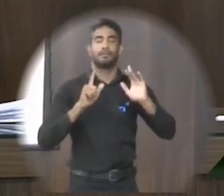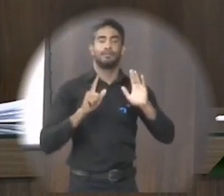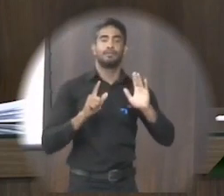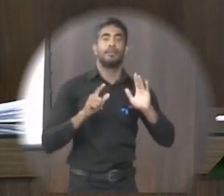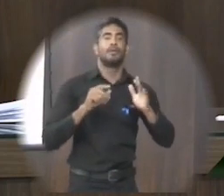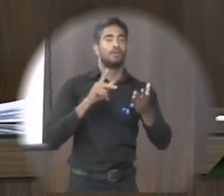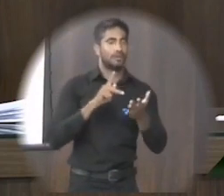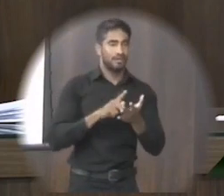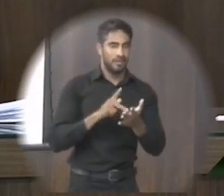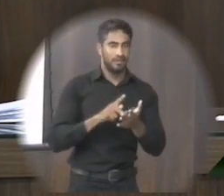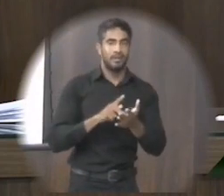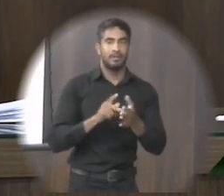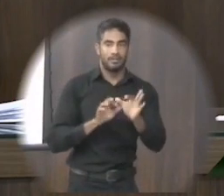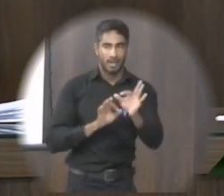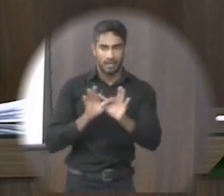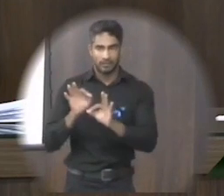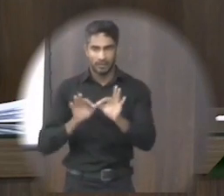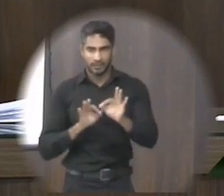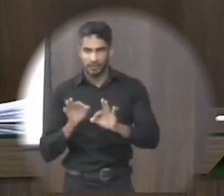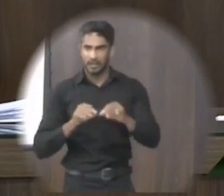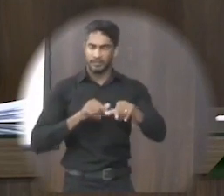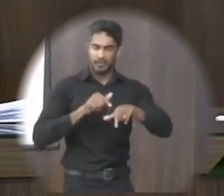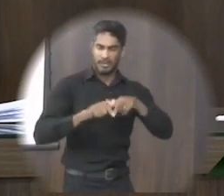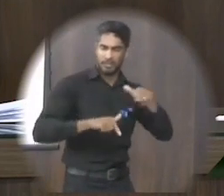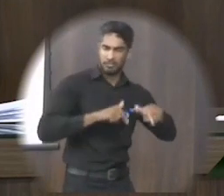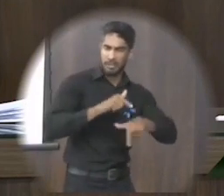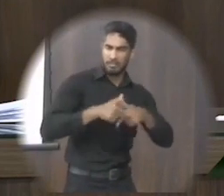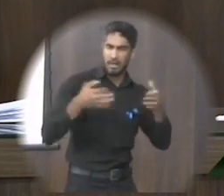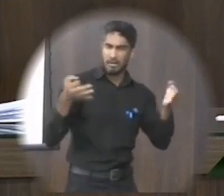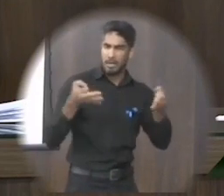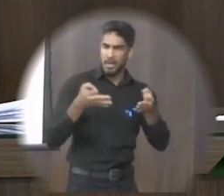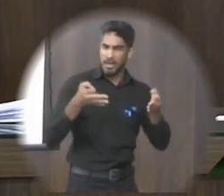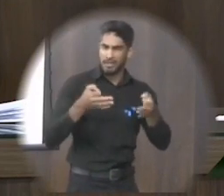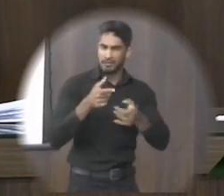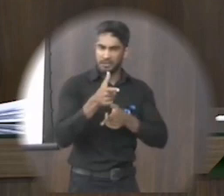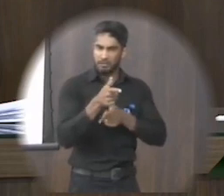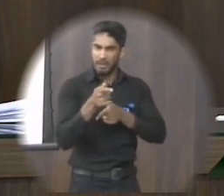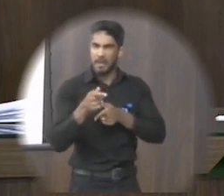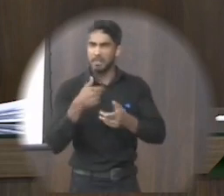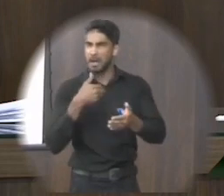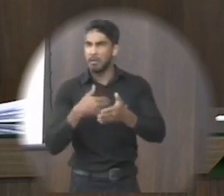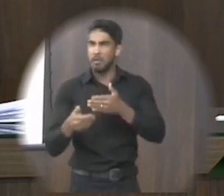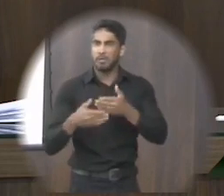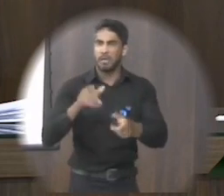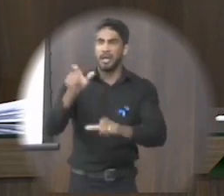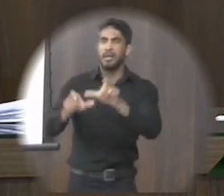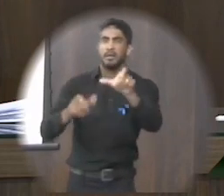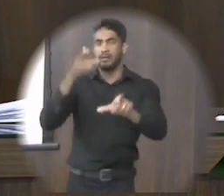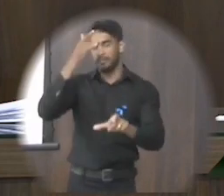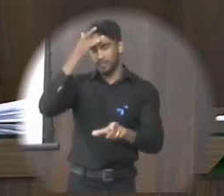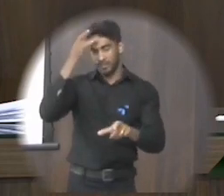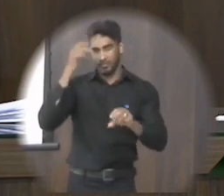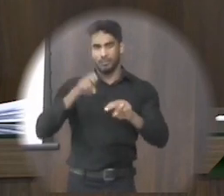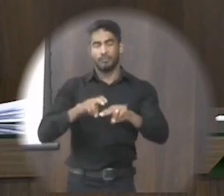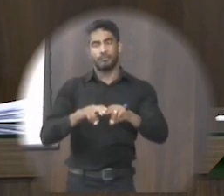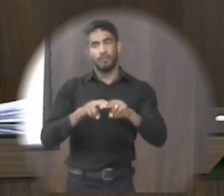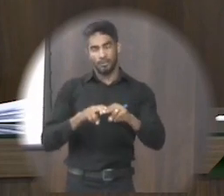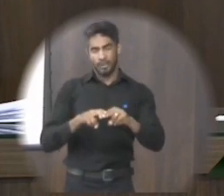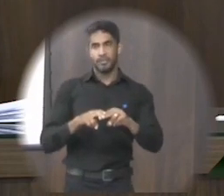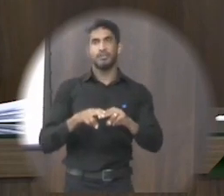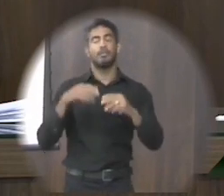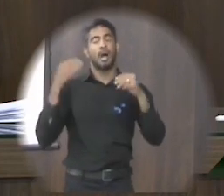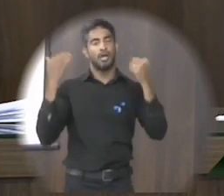Com certeza os caras revidaram, os caras estavam prontos ali para matar quem estivesse na frente deles. Então, foi digna